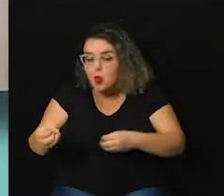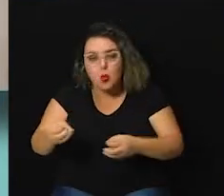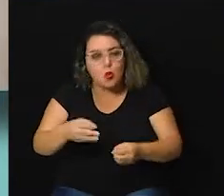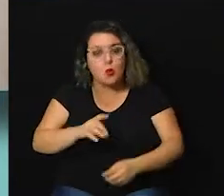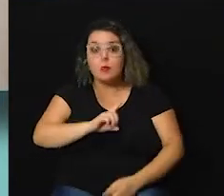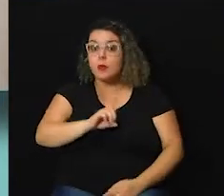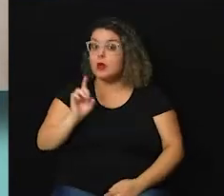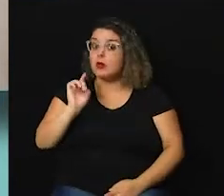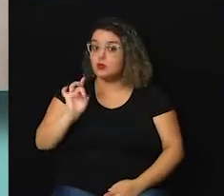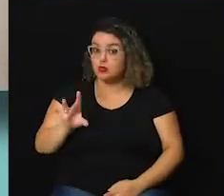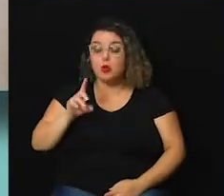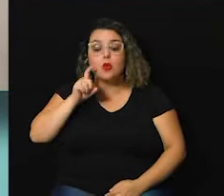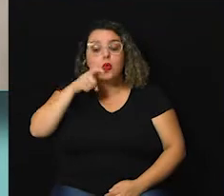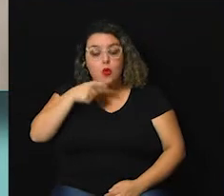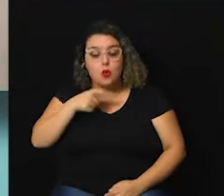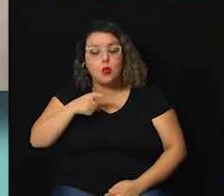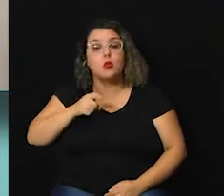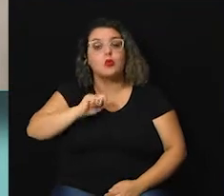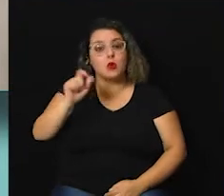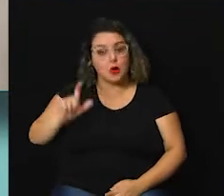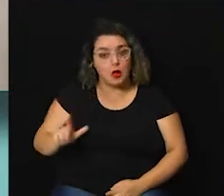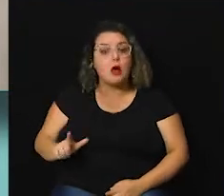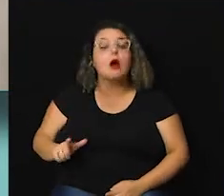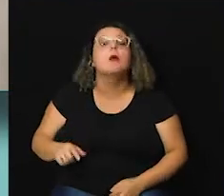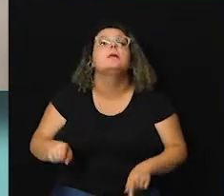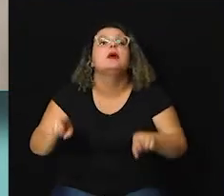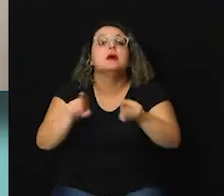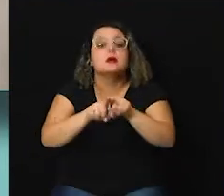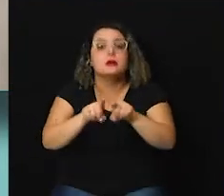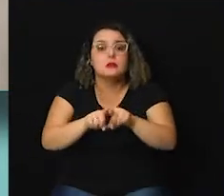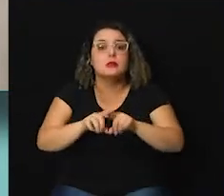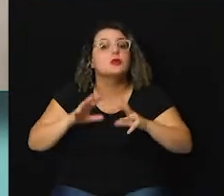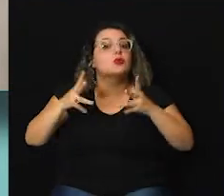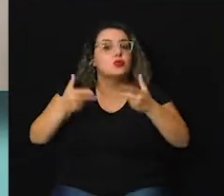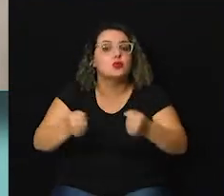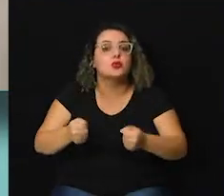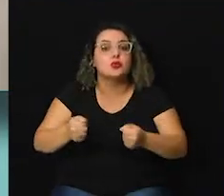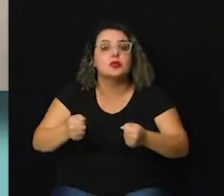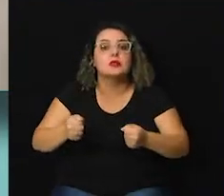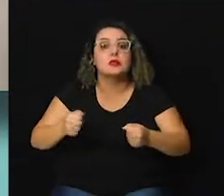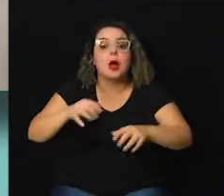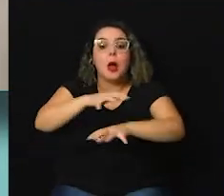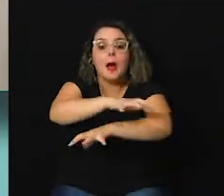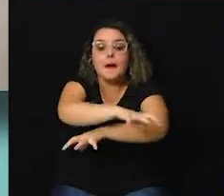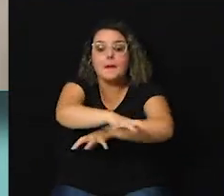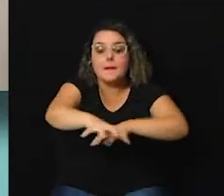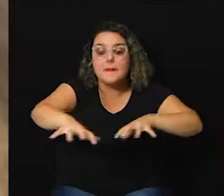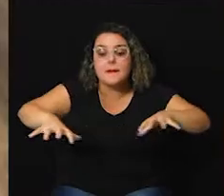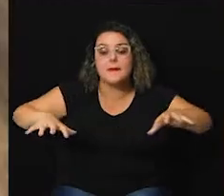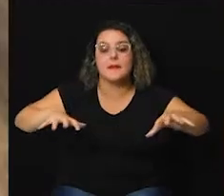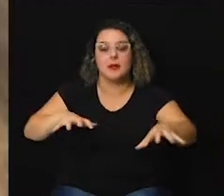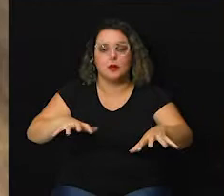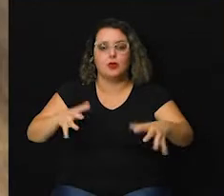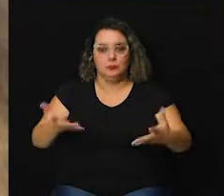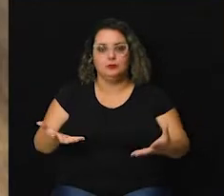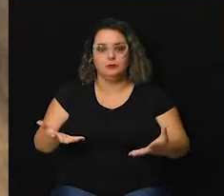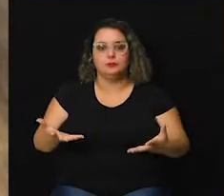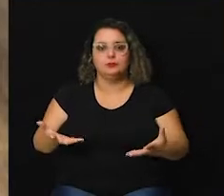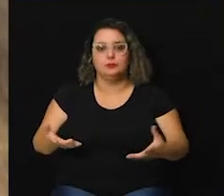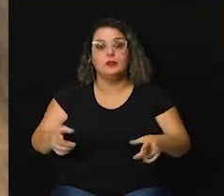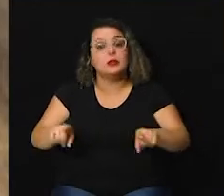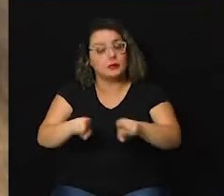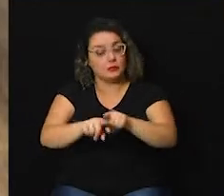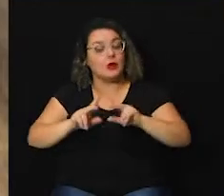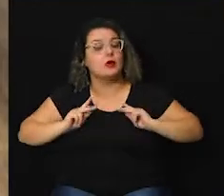não só as araras, mas toda a nossa biodiversidade e até o homem, né? Com certeza. Neiva, vamos fazer